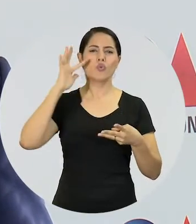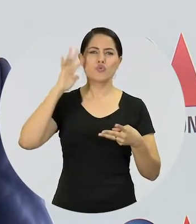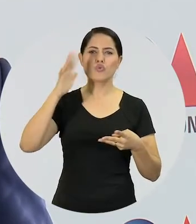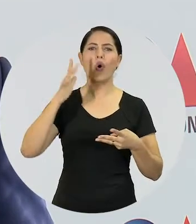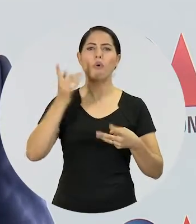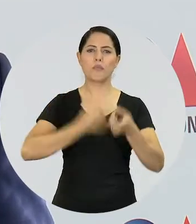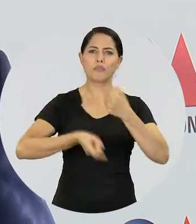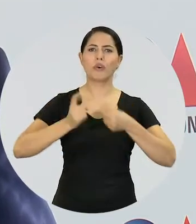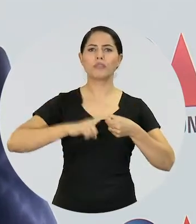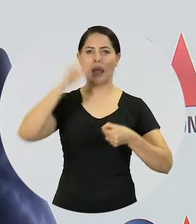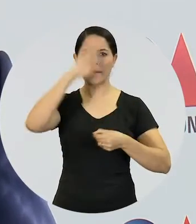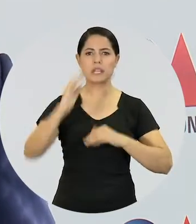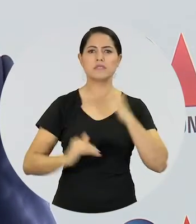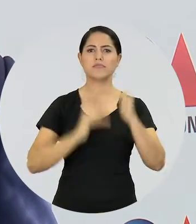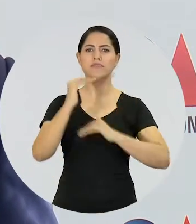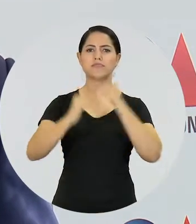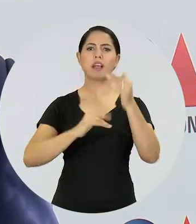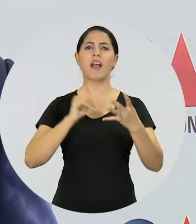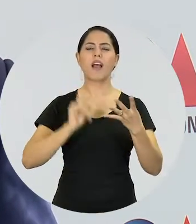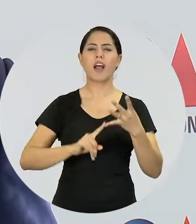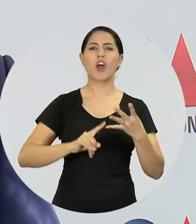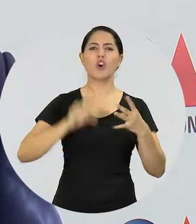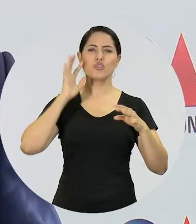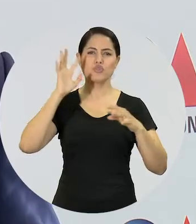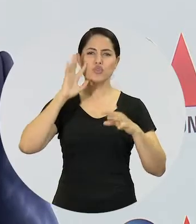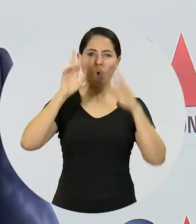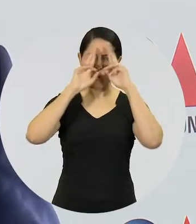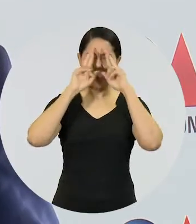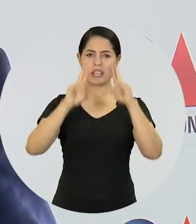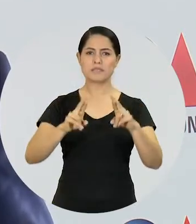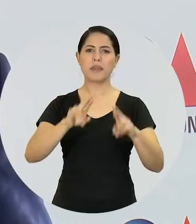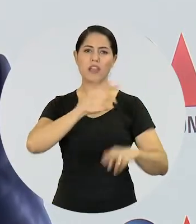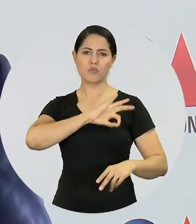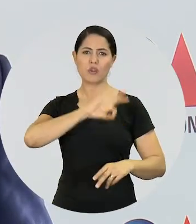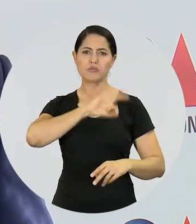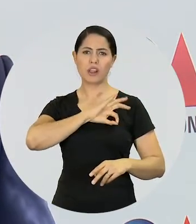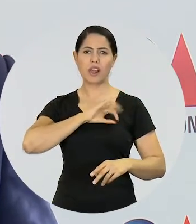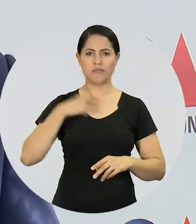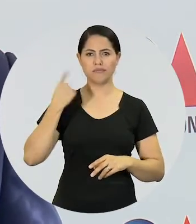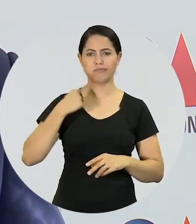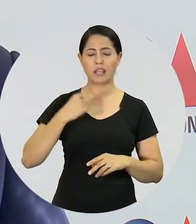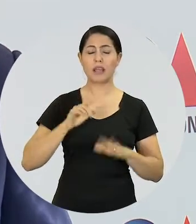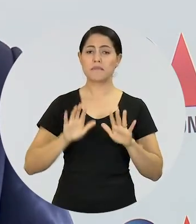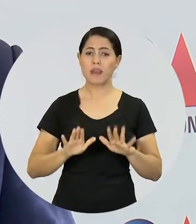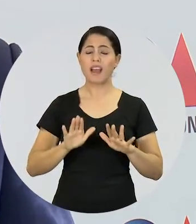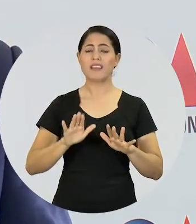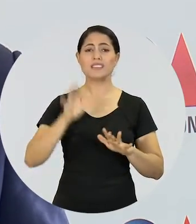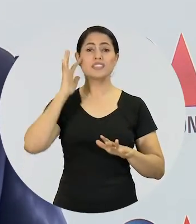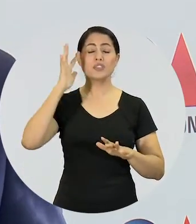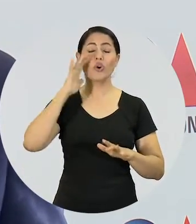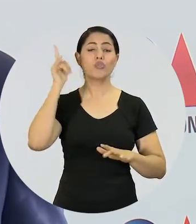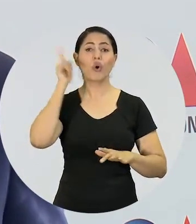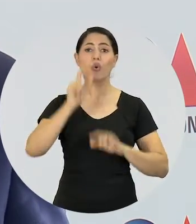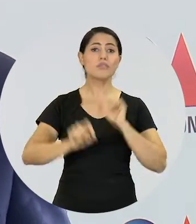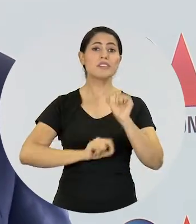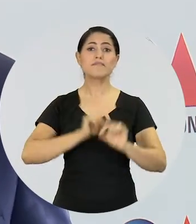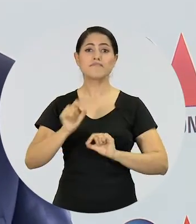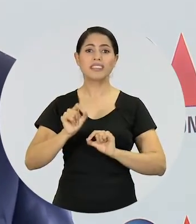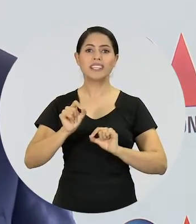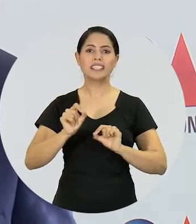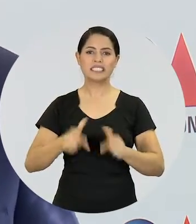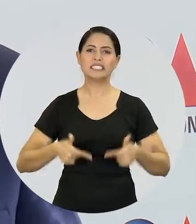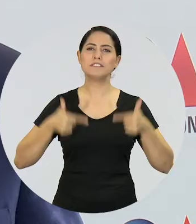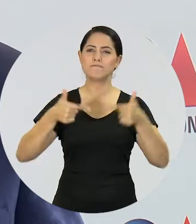sonho pela retomada do crescimento do nosso país, sonho pelo respeito aos honorários. Agora, esse sonho só vai